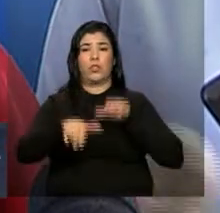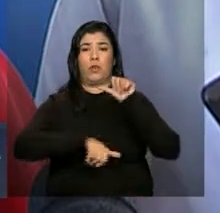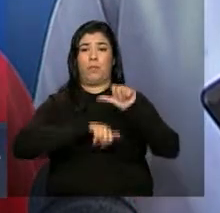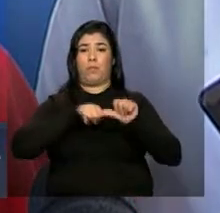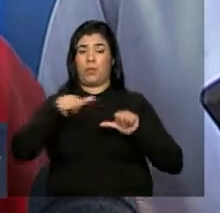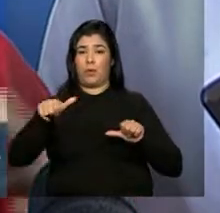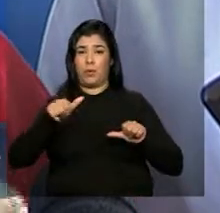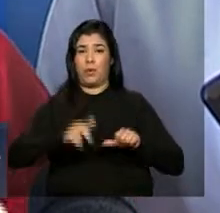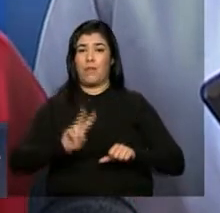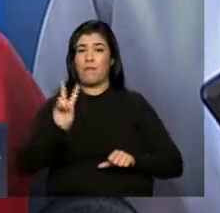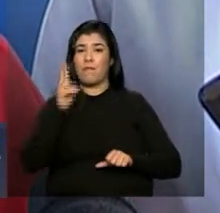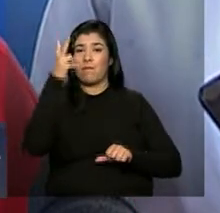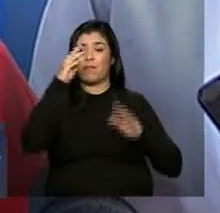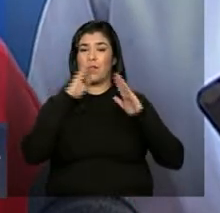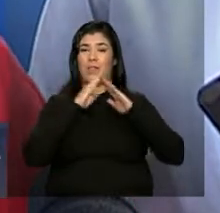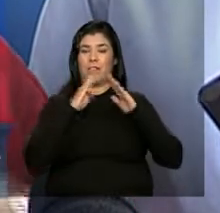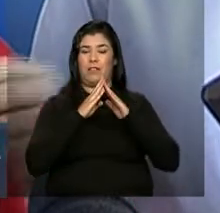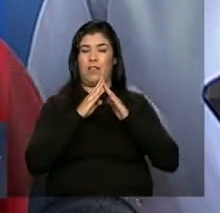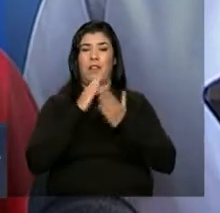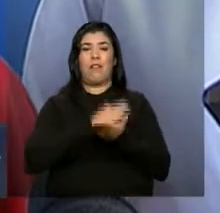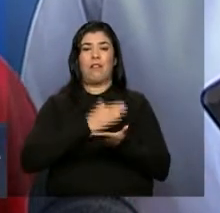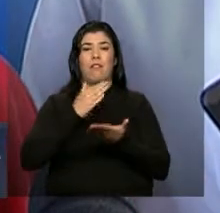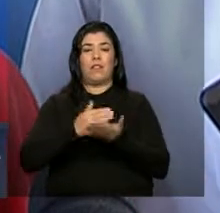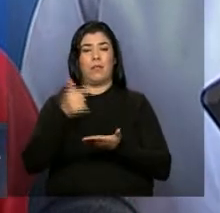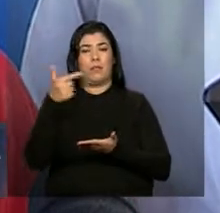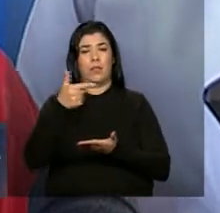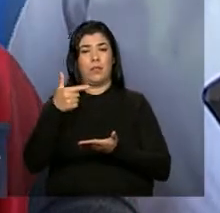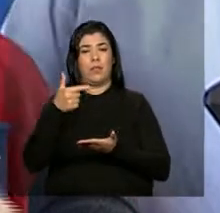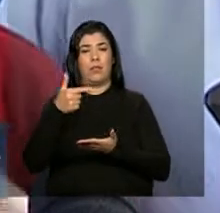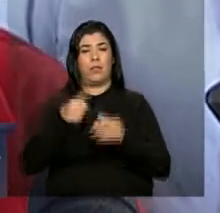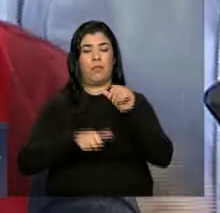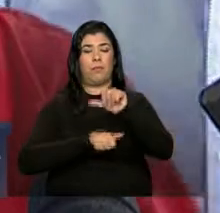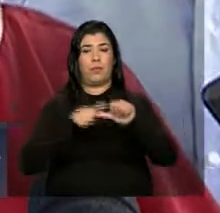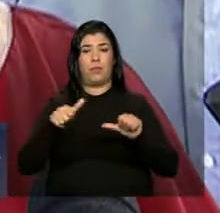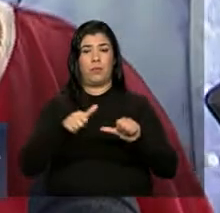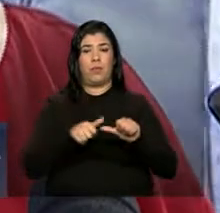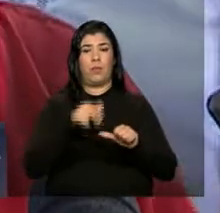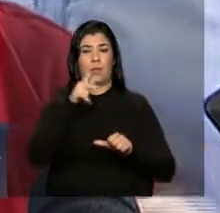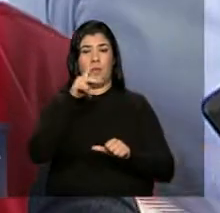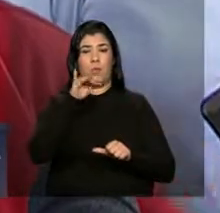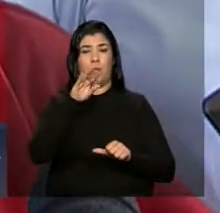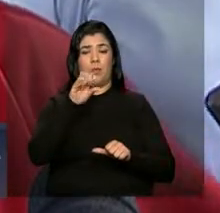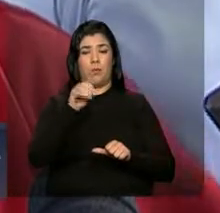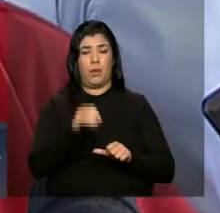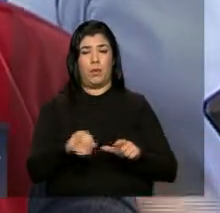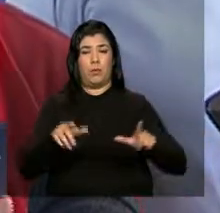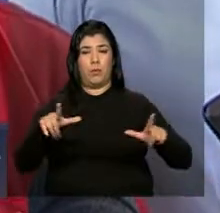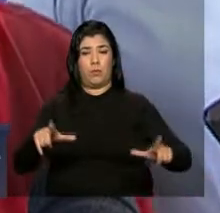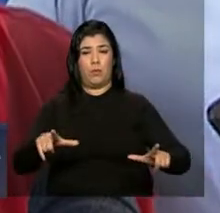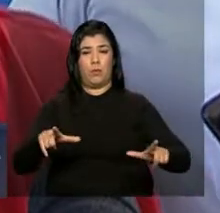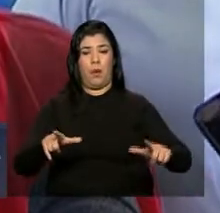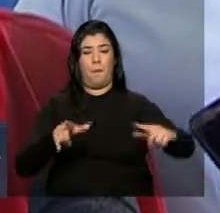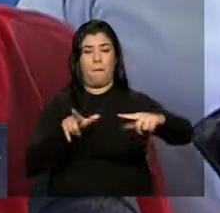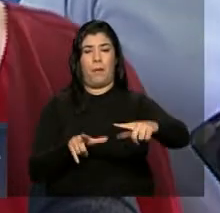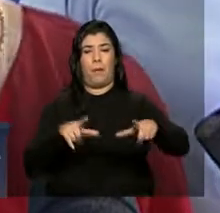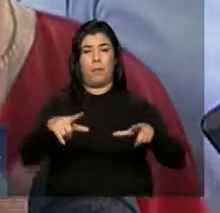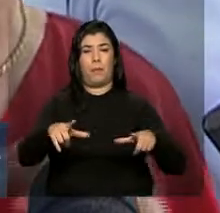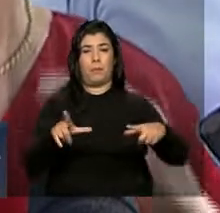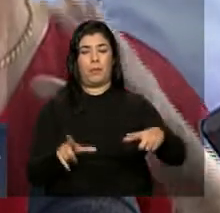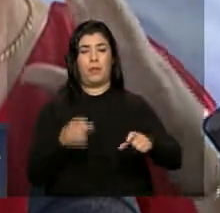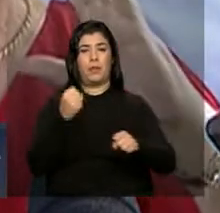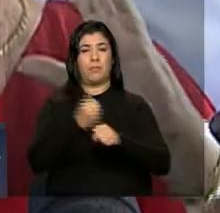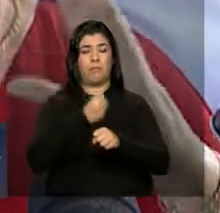mudar na Minha Casa Minha Vida 2 para piso de cerâmica, inclusive refizemos alguns do Minha Casa Minha Vida